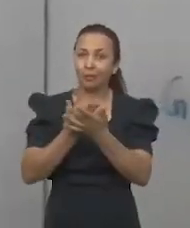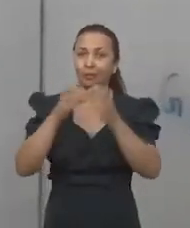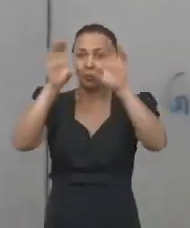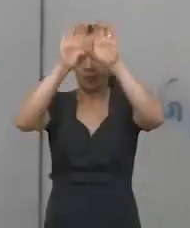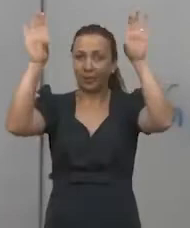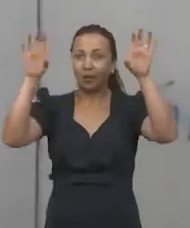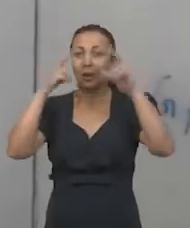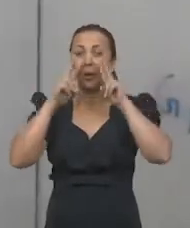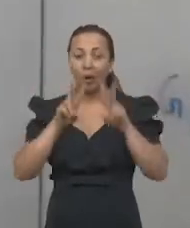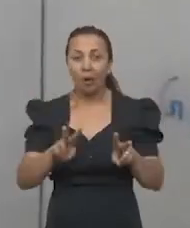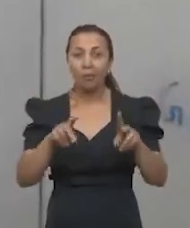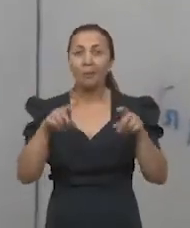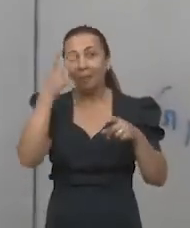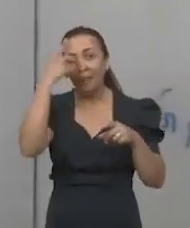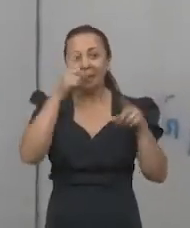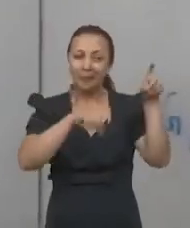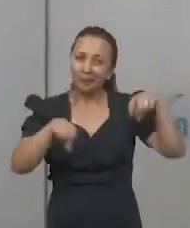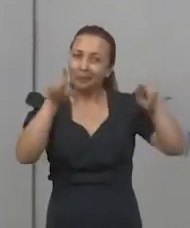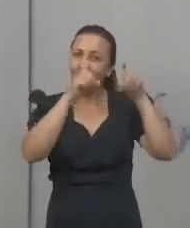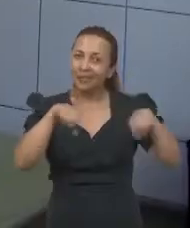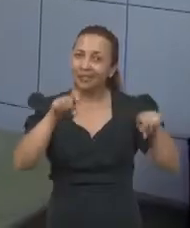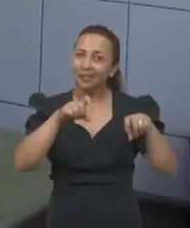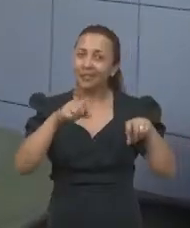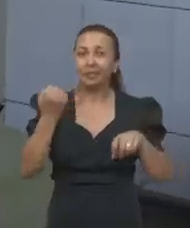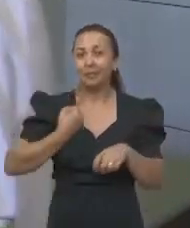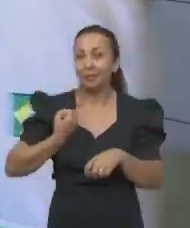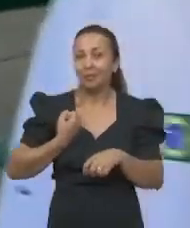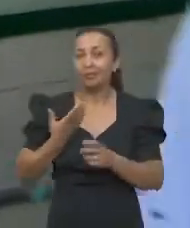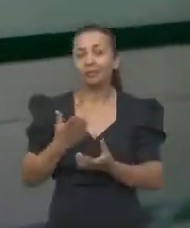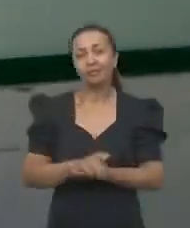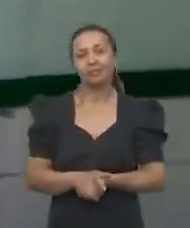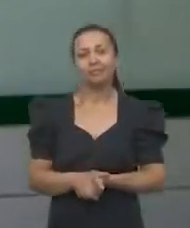cosmologia, nós olhamos para o computador, nós olhamos para os dados.